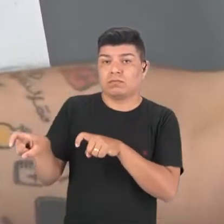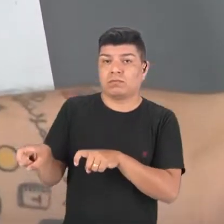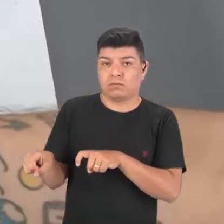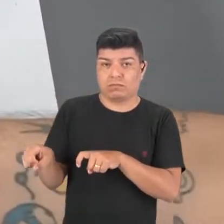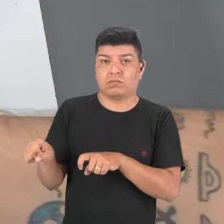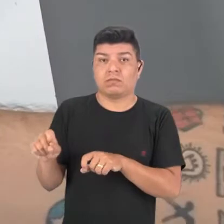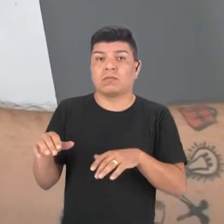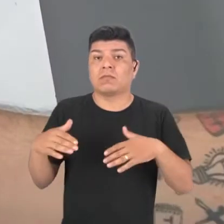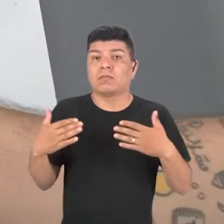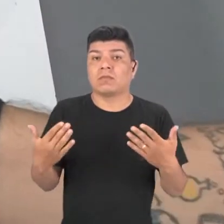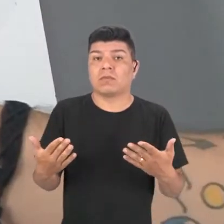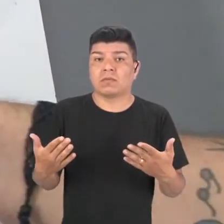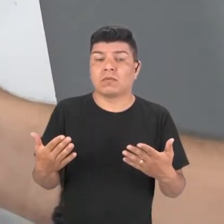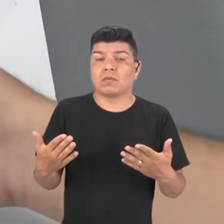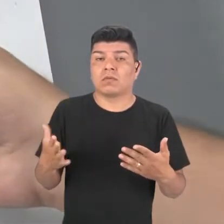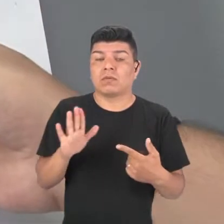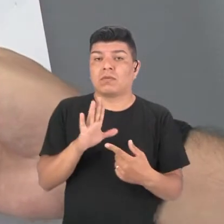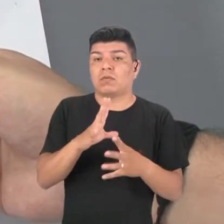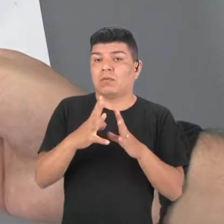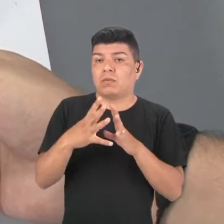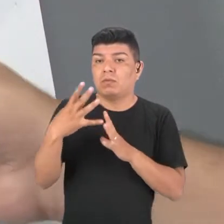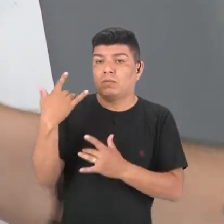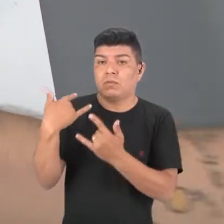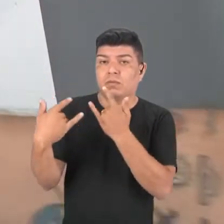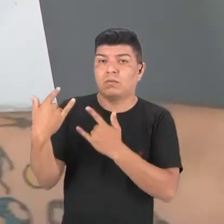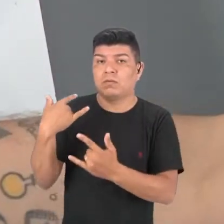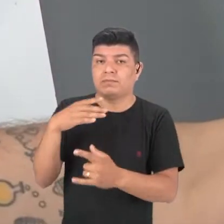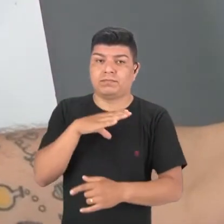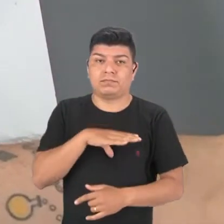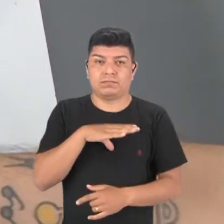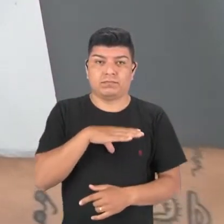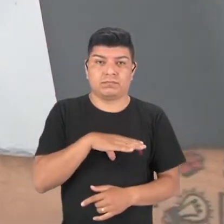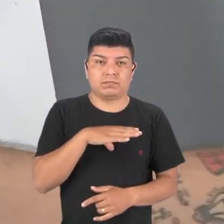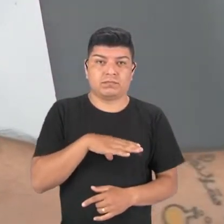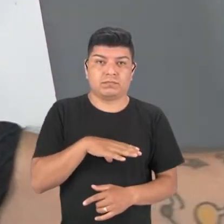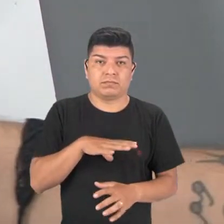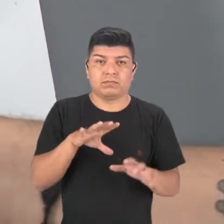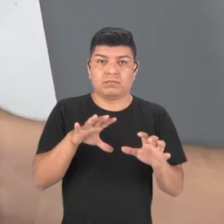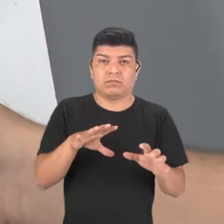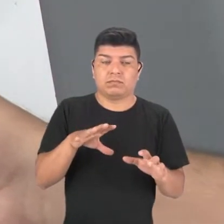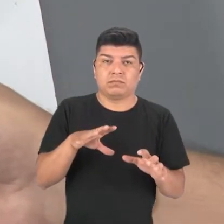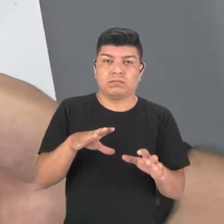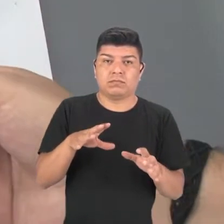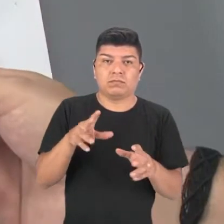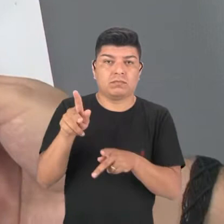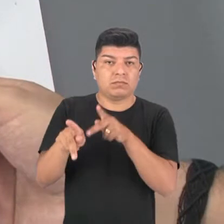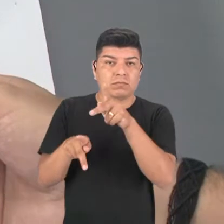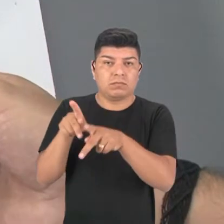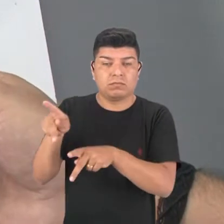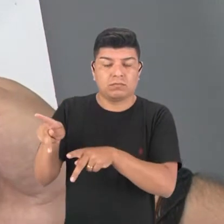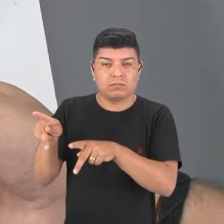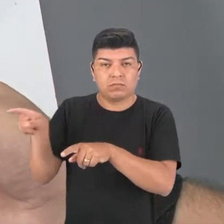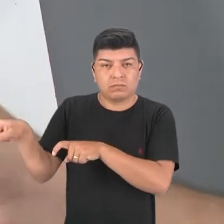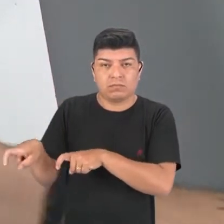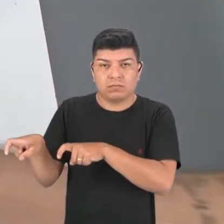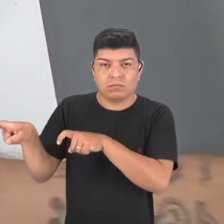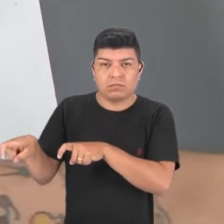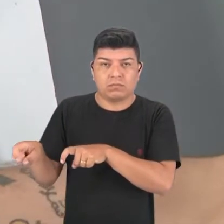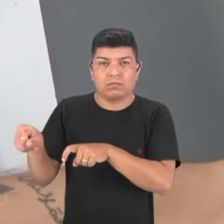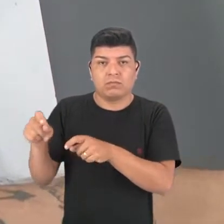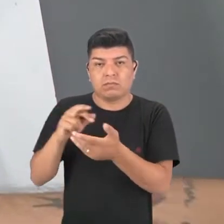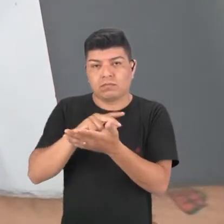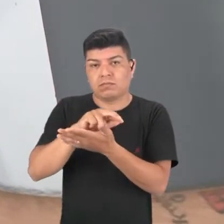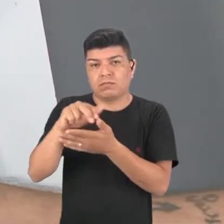rural é o fator atrativo que as cidades exercem sobre parte da população rural. Muitos